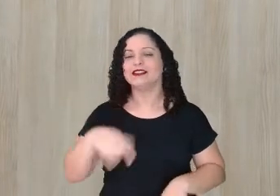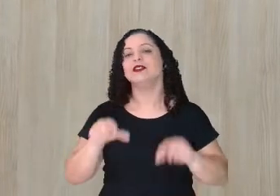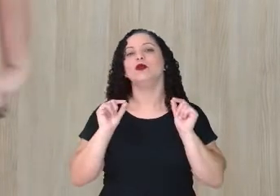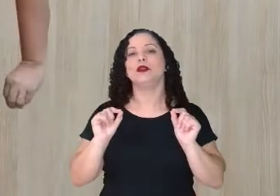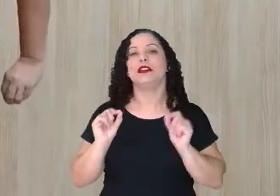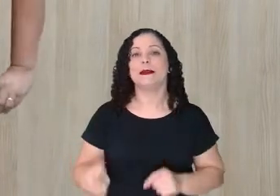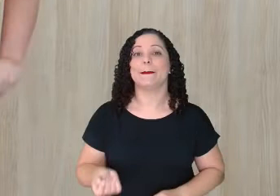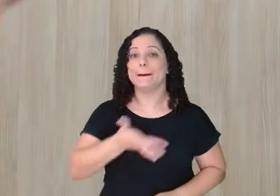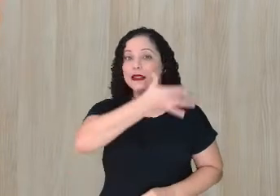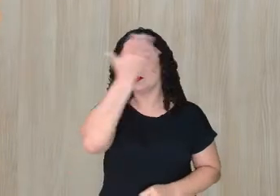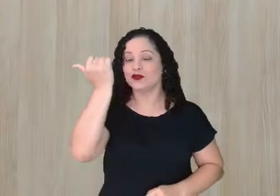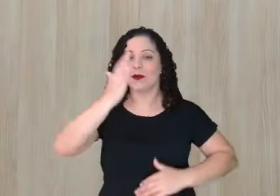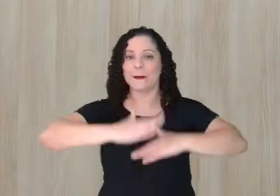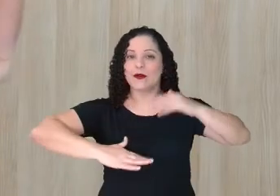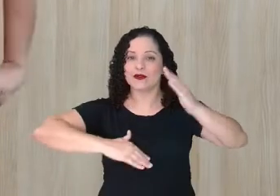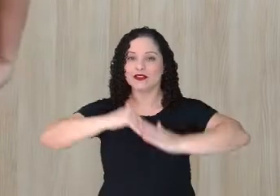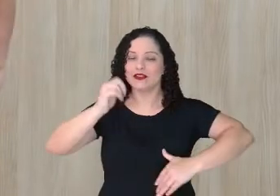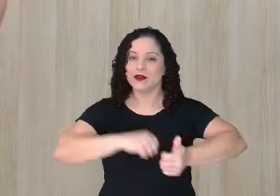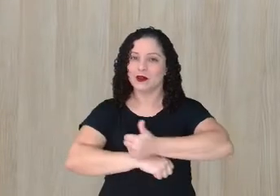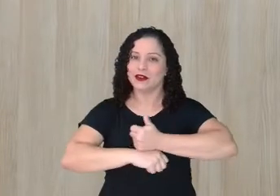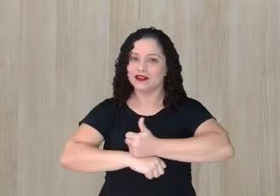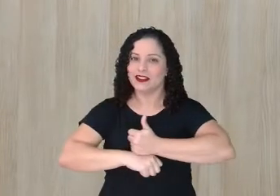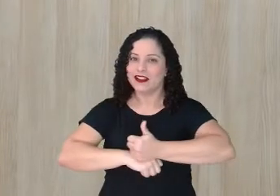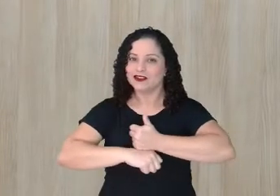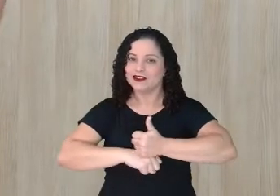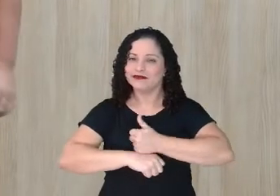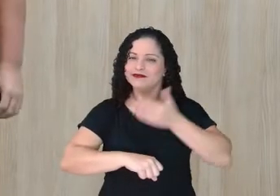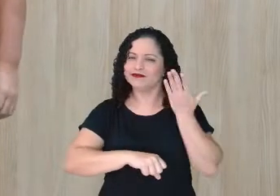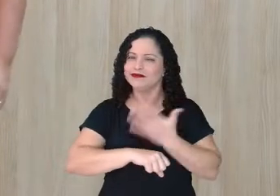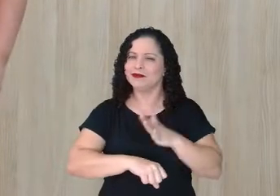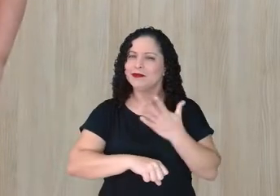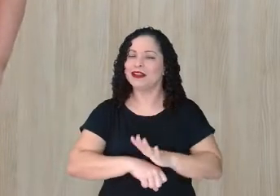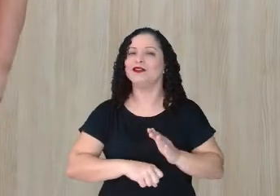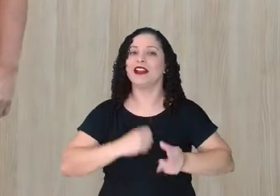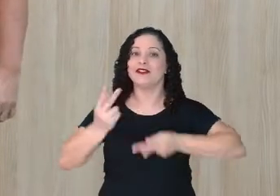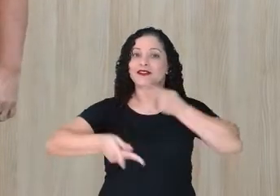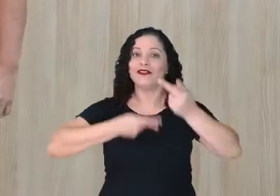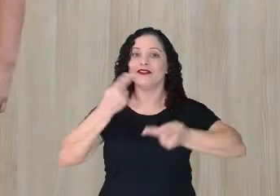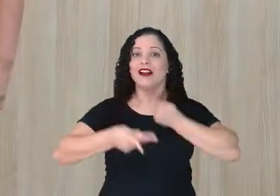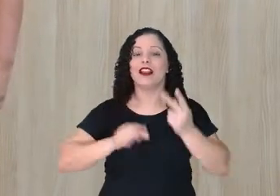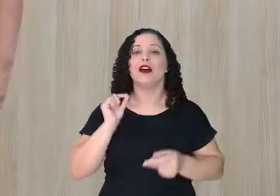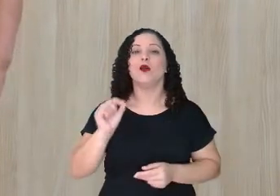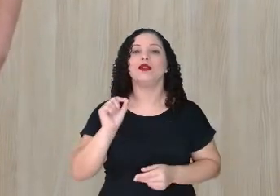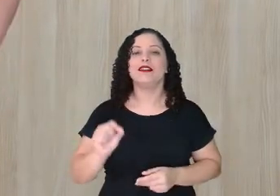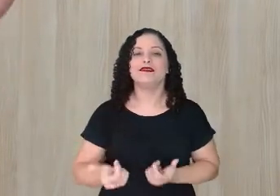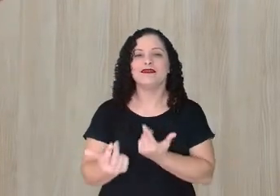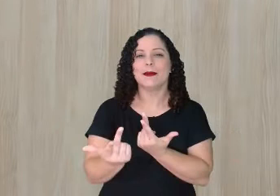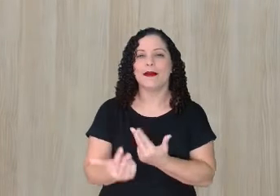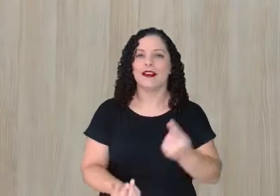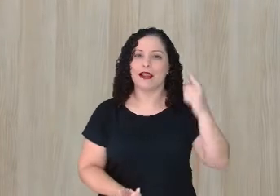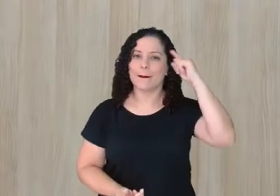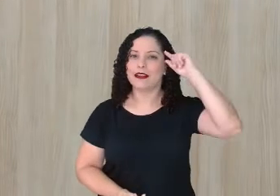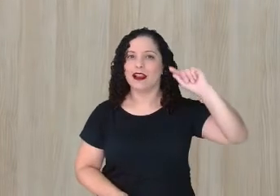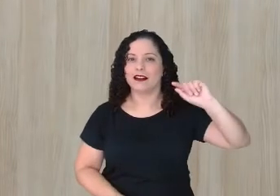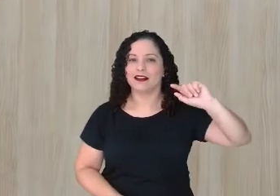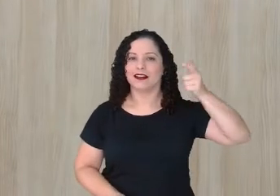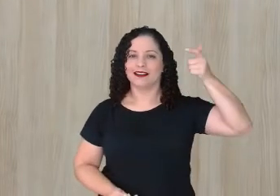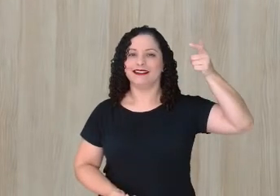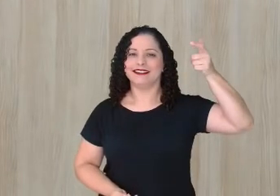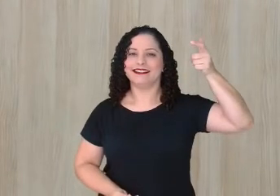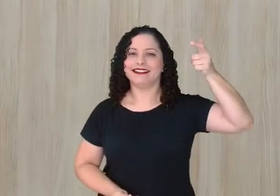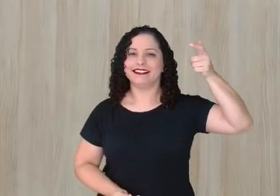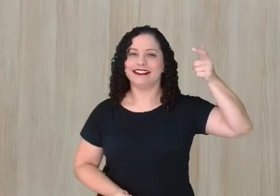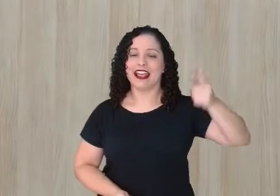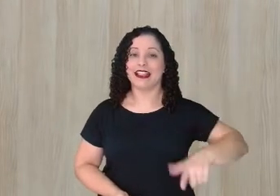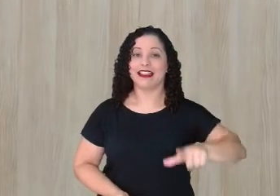coaches profissionais importantes. E aí eles dizem assim, vira a chave, não é? Vira aí a chave, não é, da reclamação